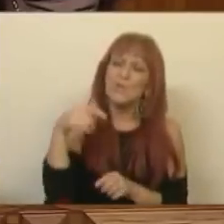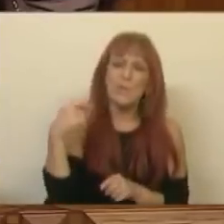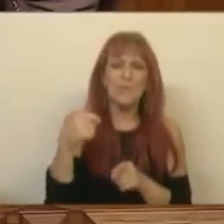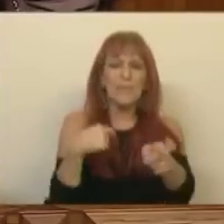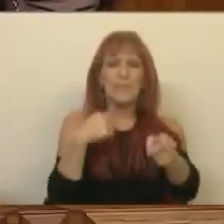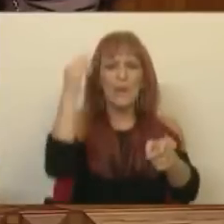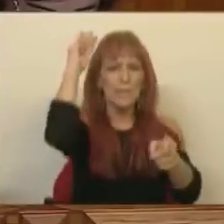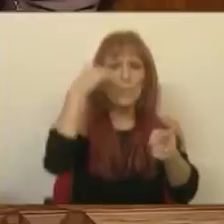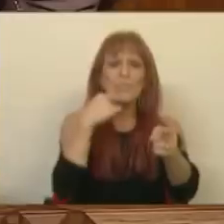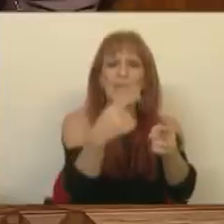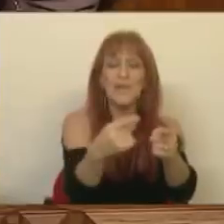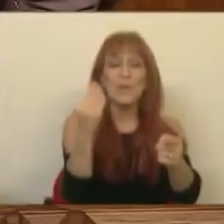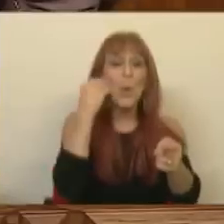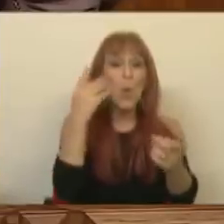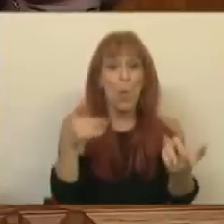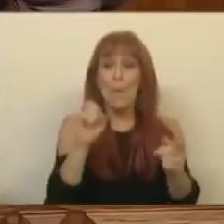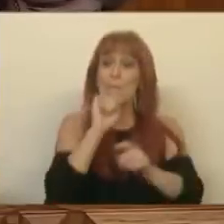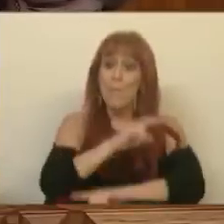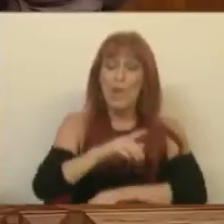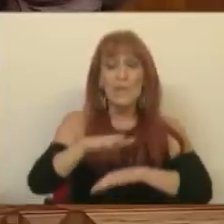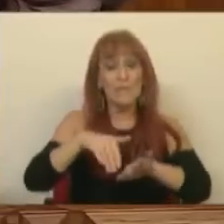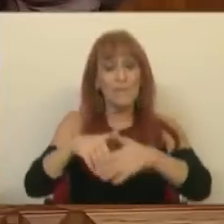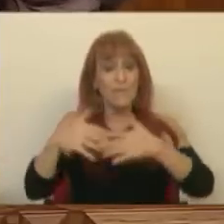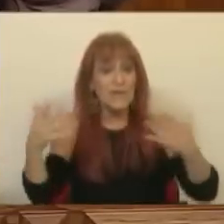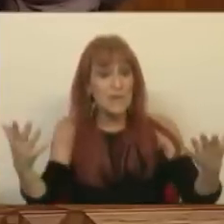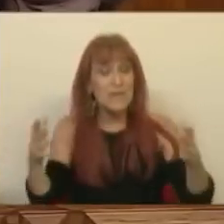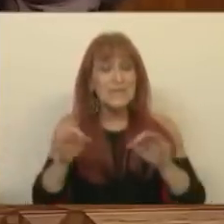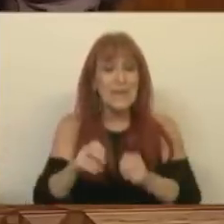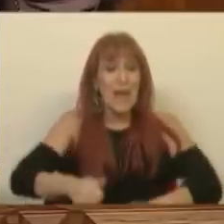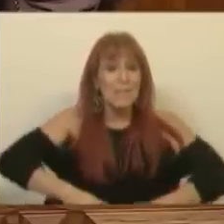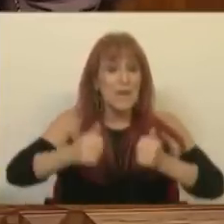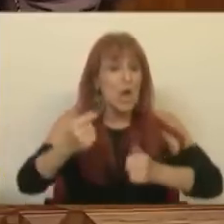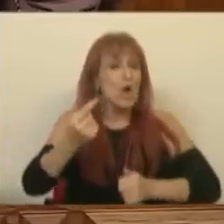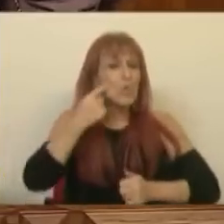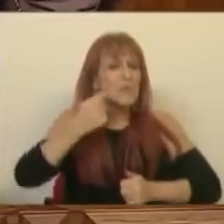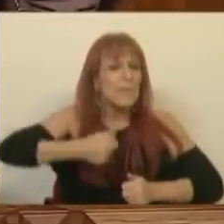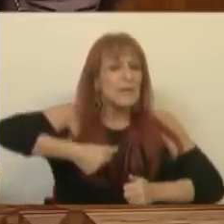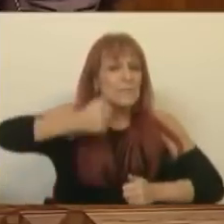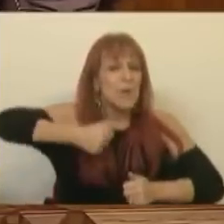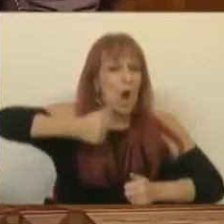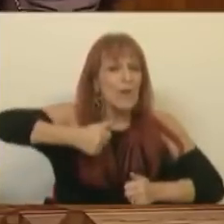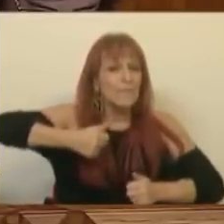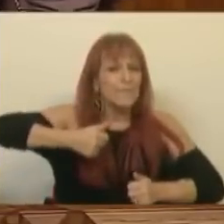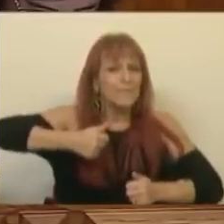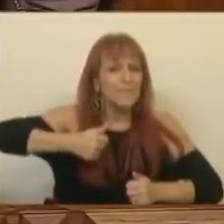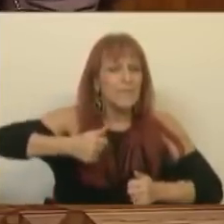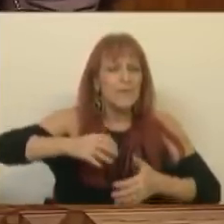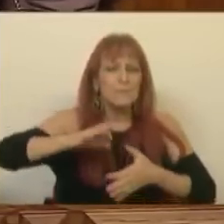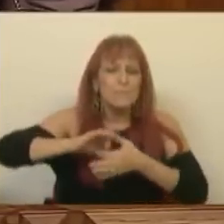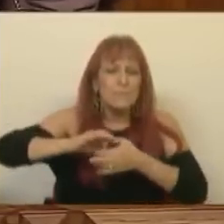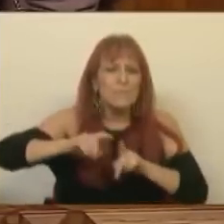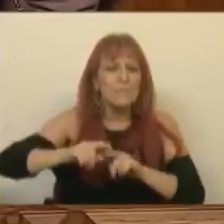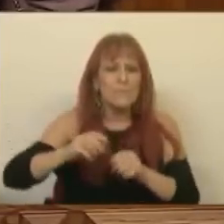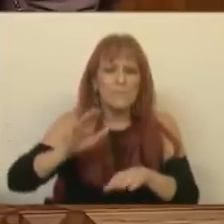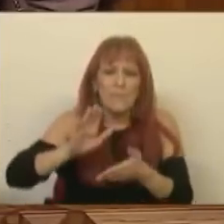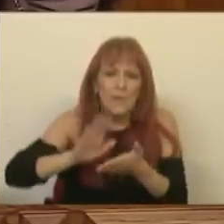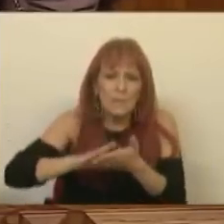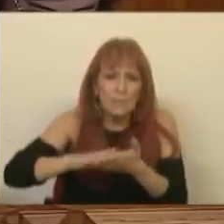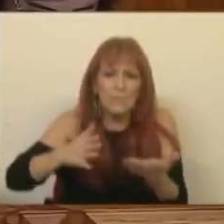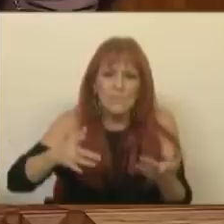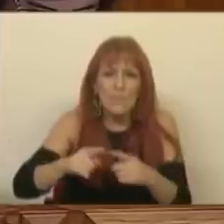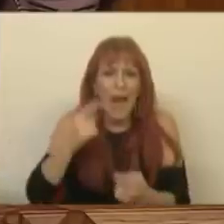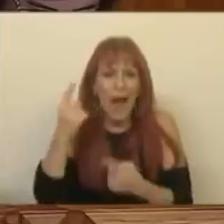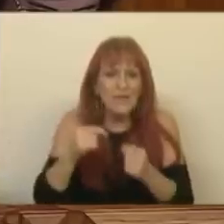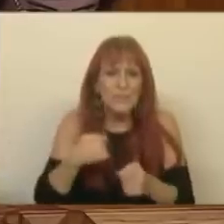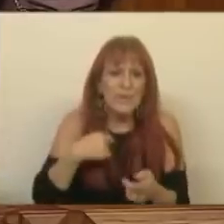presidente da república de forma a pode-lo fazer com o melhor conhecimento de relativamente aos fatos que